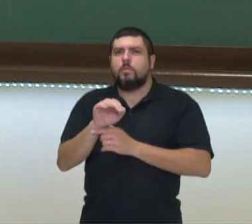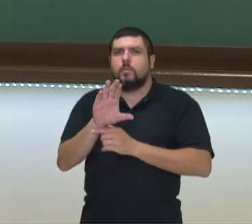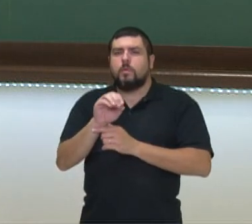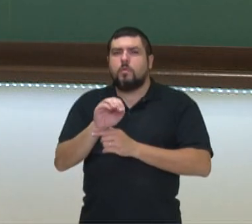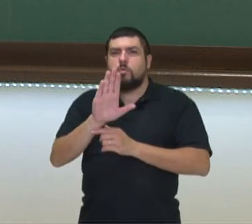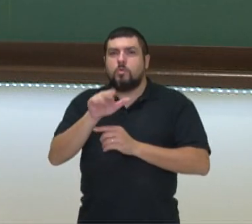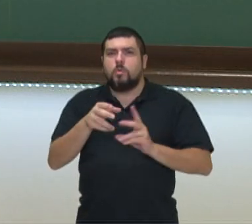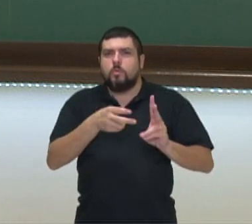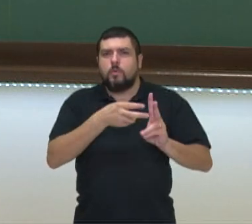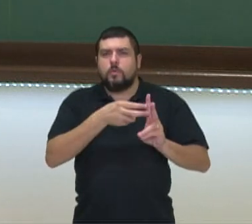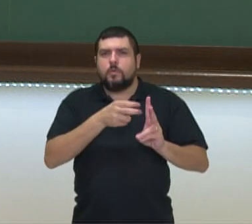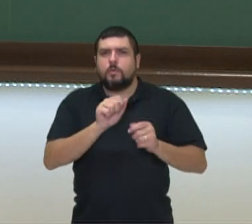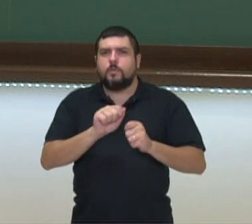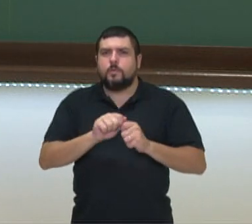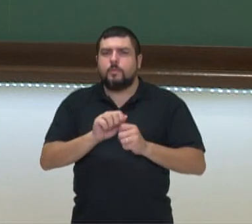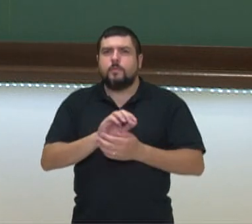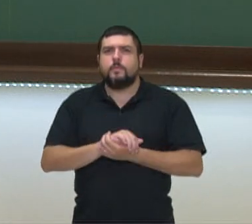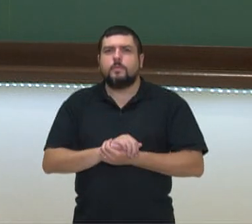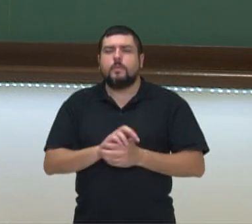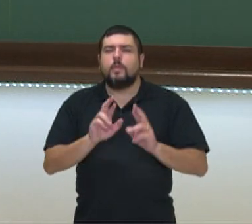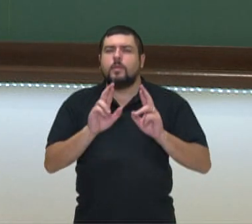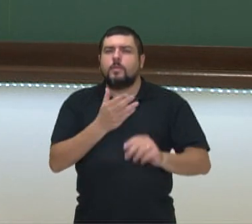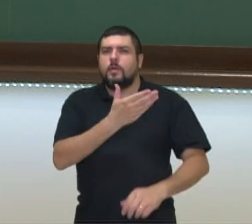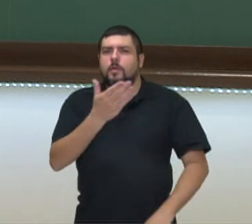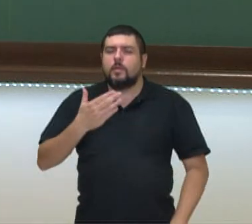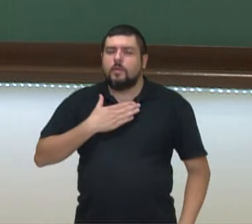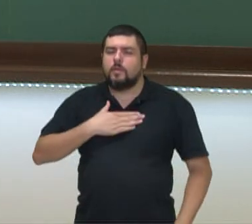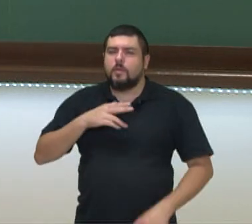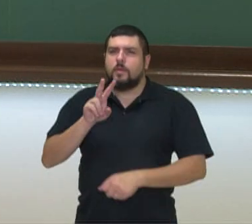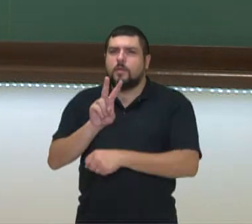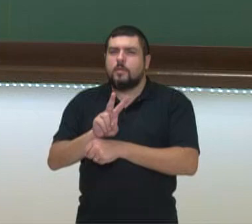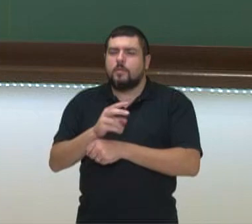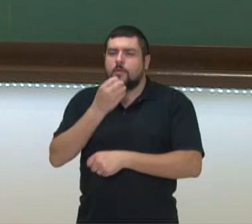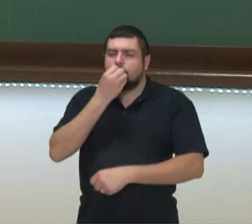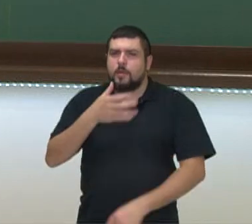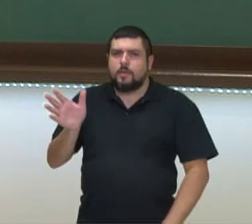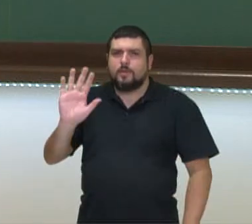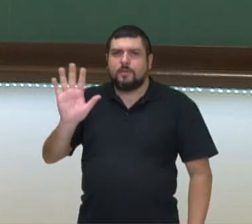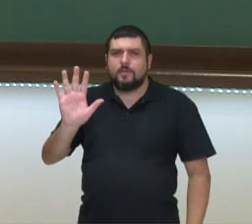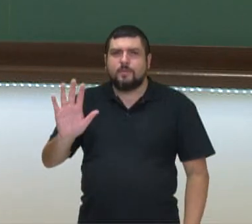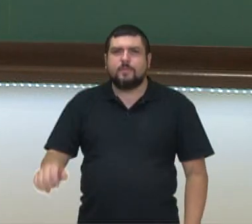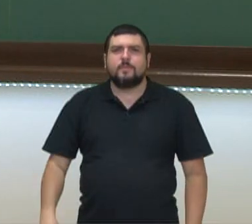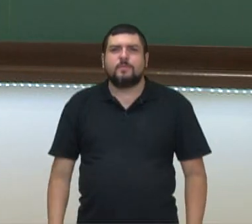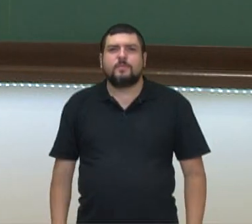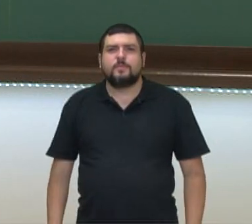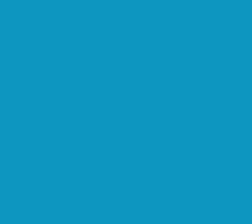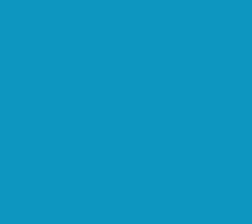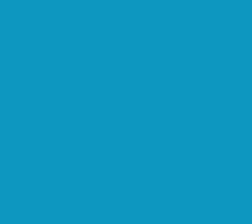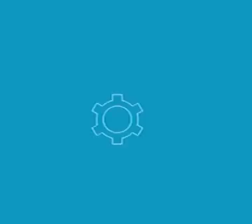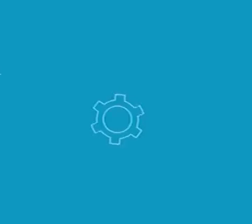Beleza? Pessoal, espero que vocês tenham gostado, se cuidem, fiquem bem, até a próxima aula. Tchau, tchau!